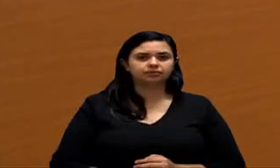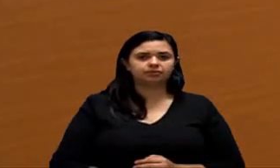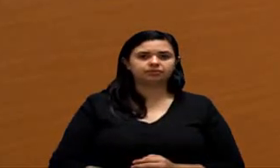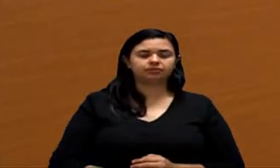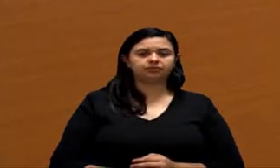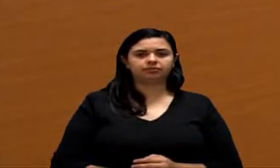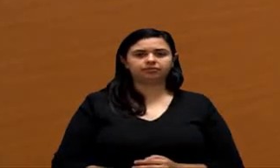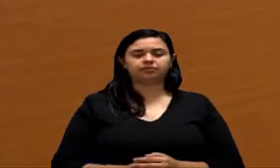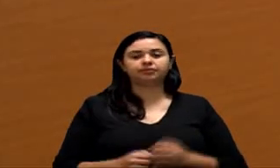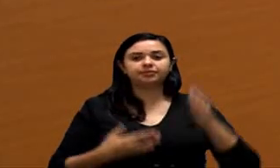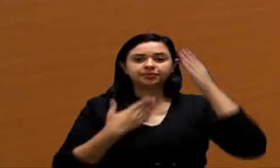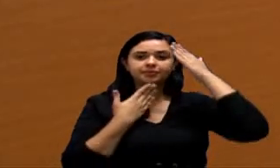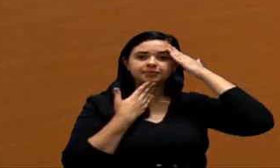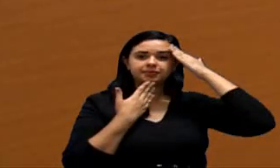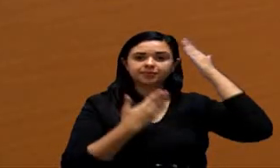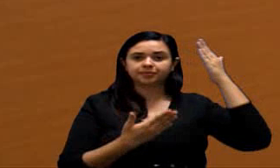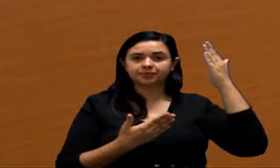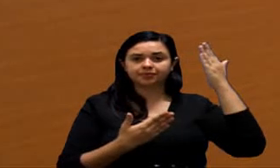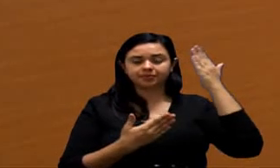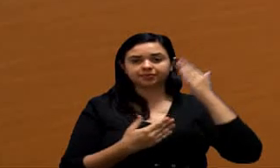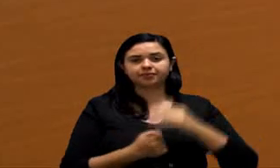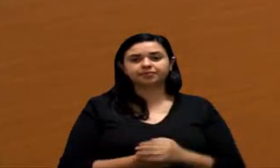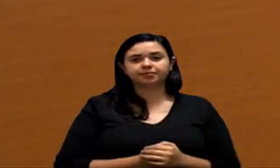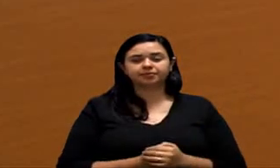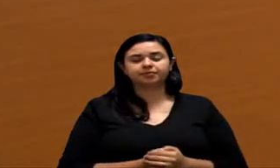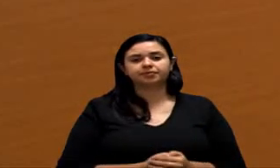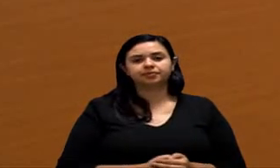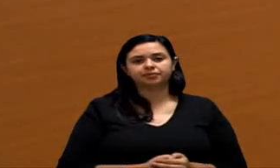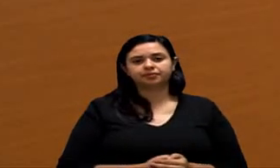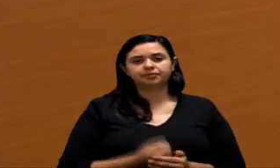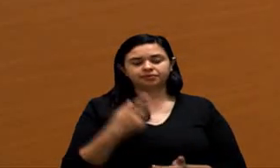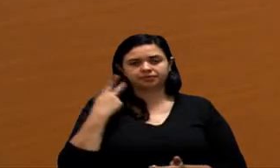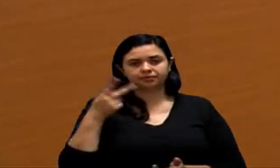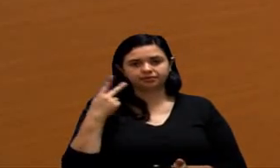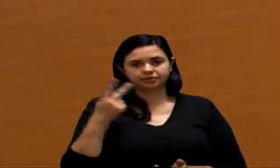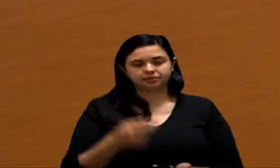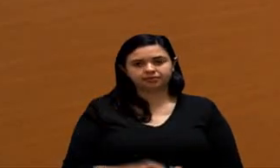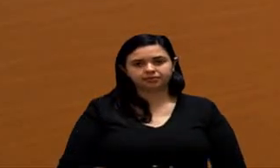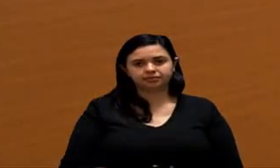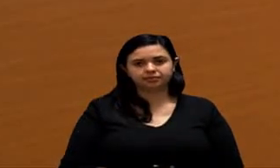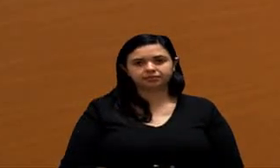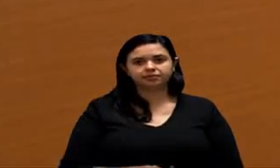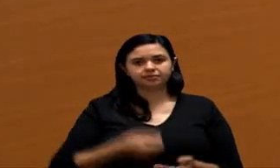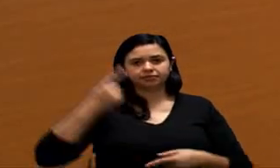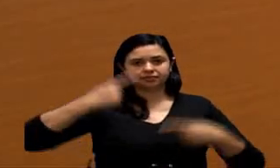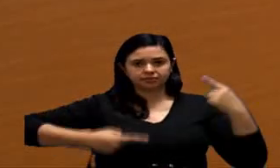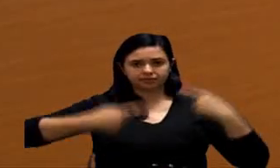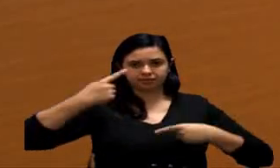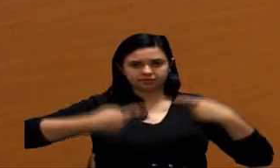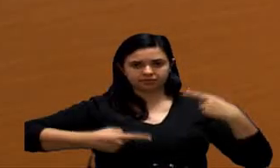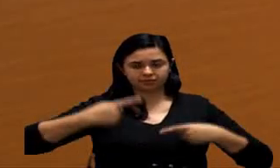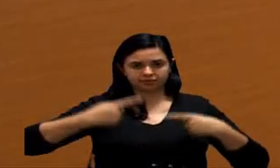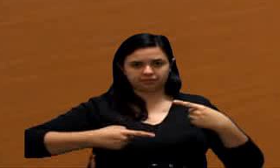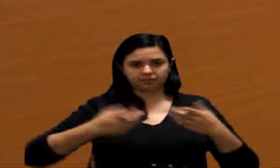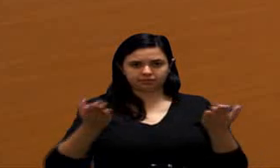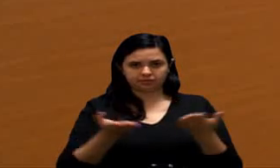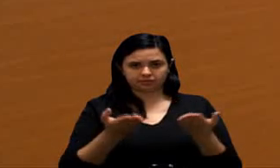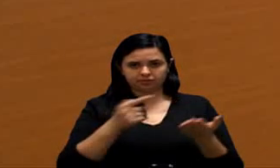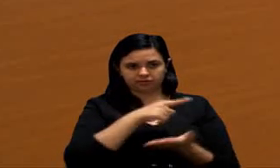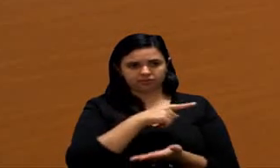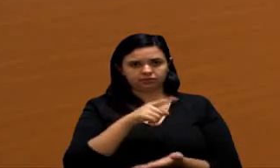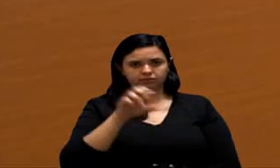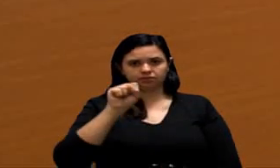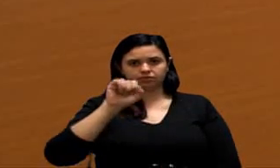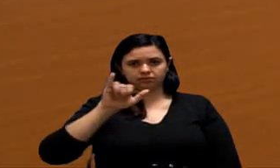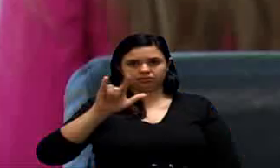Que... Obrigada, presidente. Obrigada pela parte, vereador. O debate que a gente está trazendo. Só gostaria de dizer ao vereador Silvano